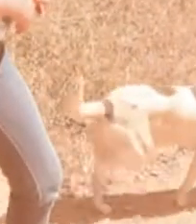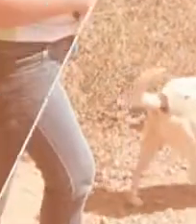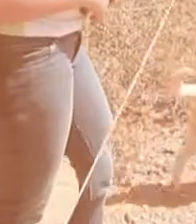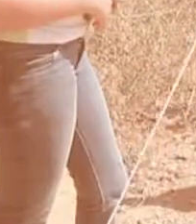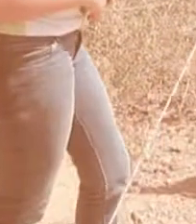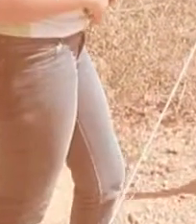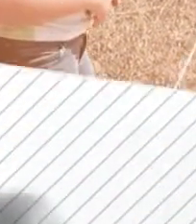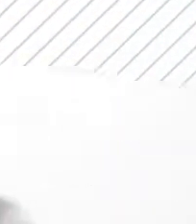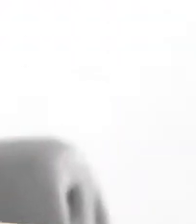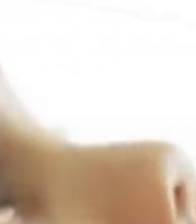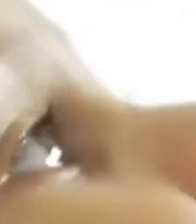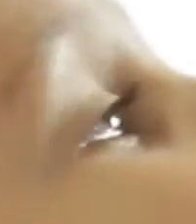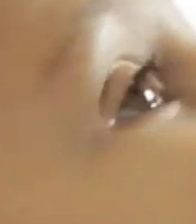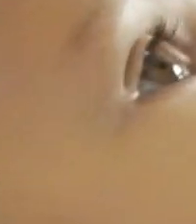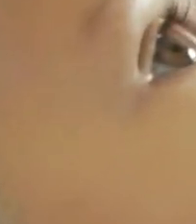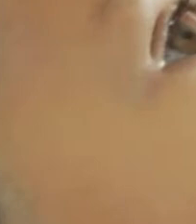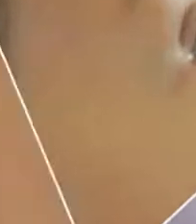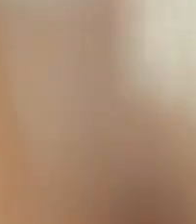Música